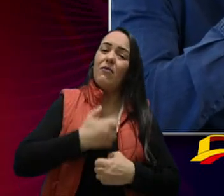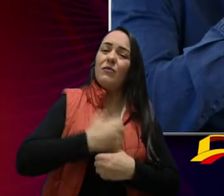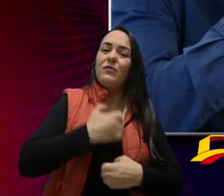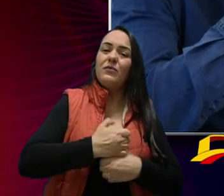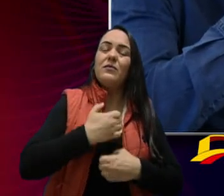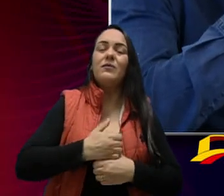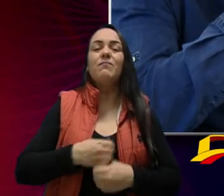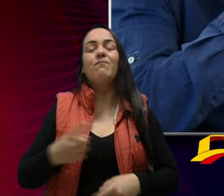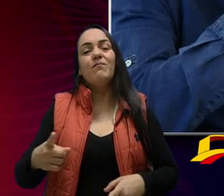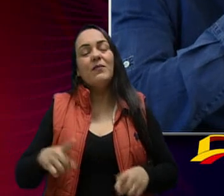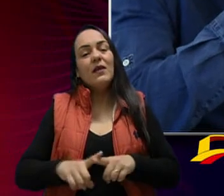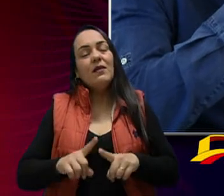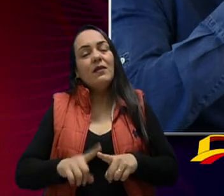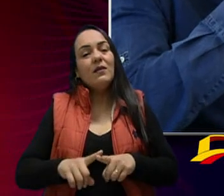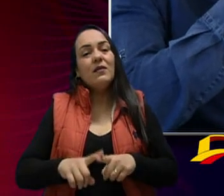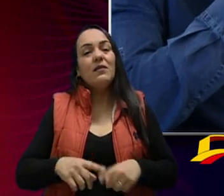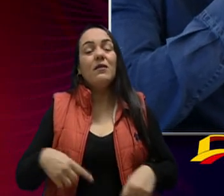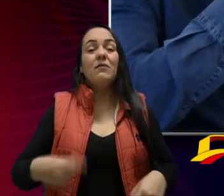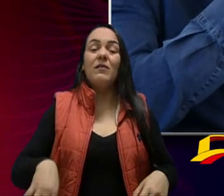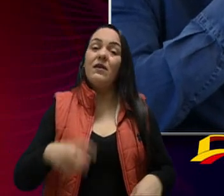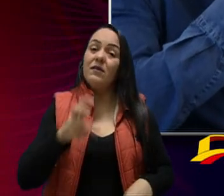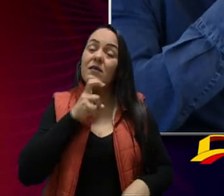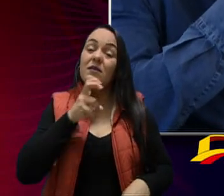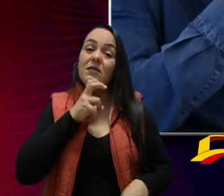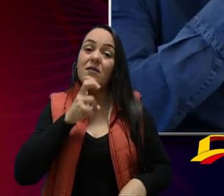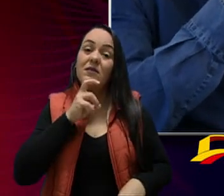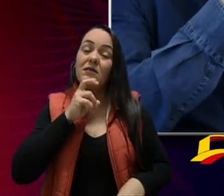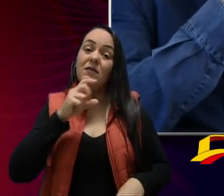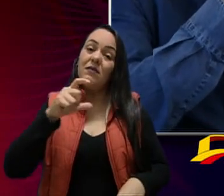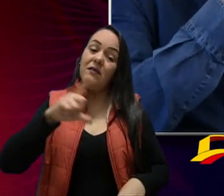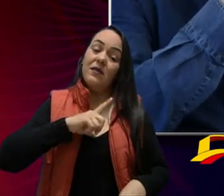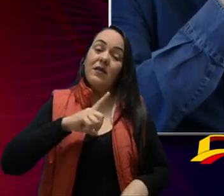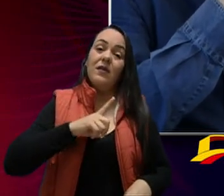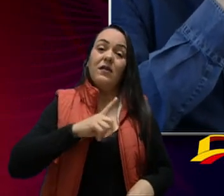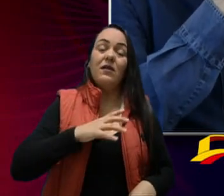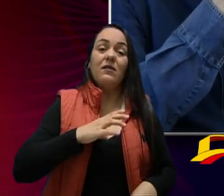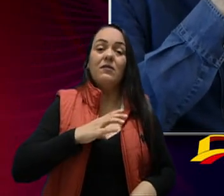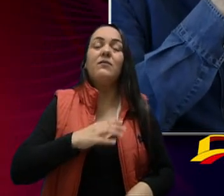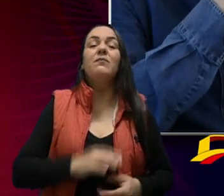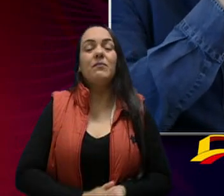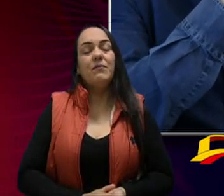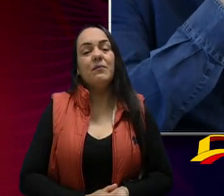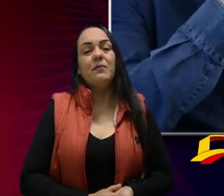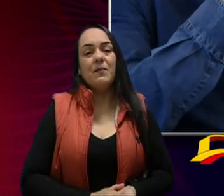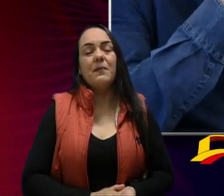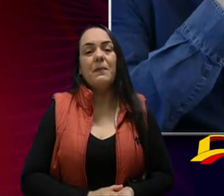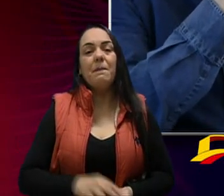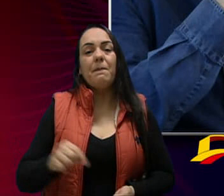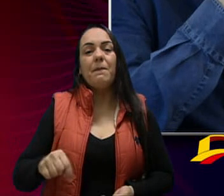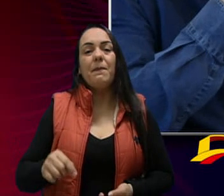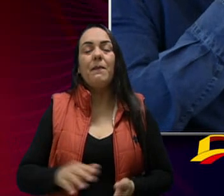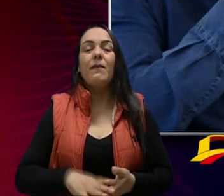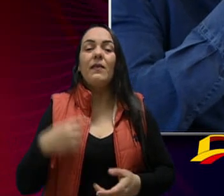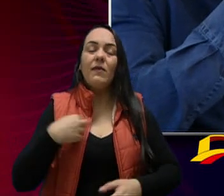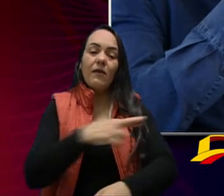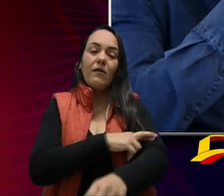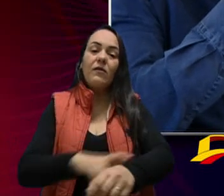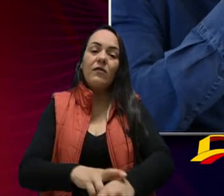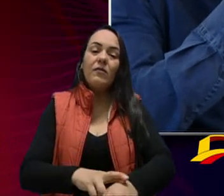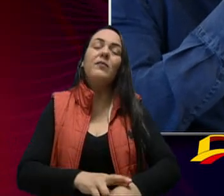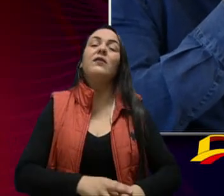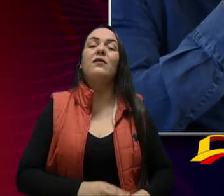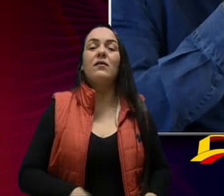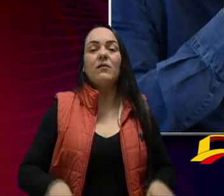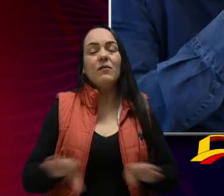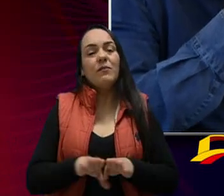é um patrimônio tombado tombado e mais esse detalhe que você é linda tem que mexer com estruturas tem que mexer respeitando a questão do patrimônio